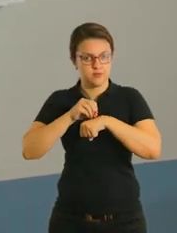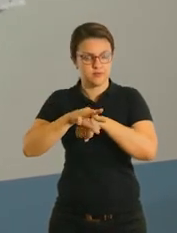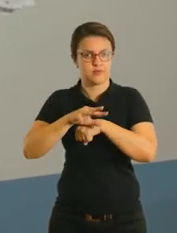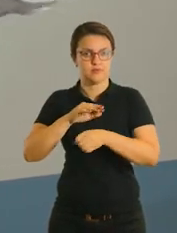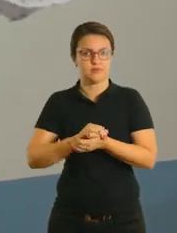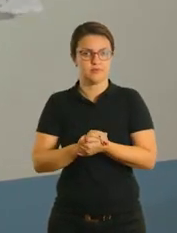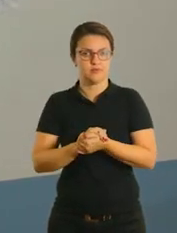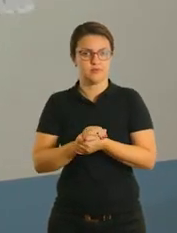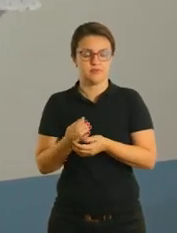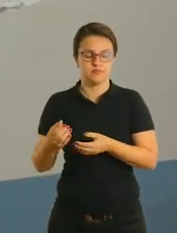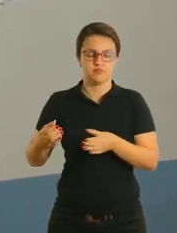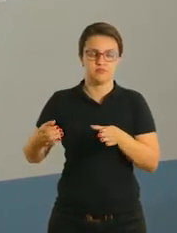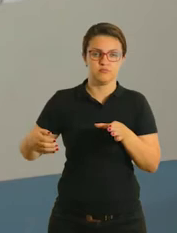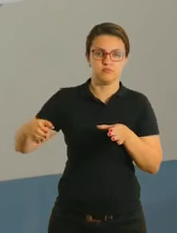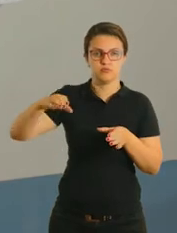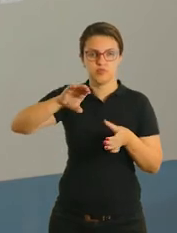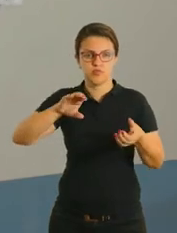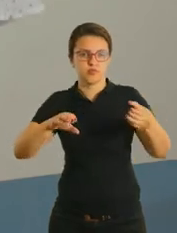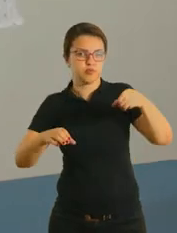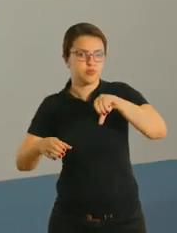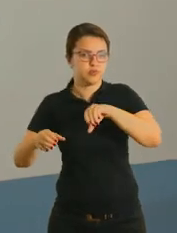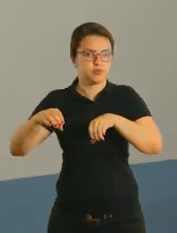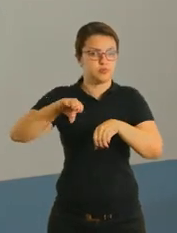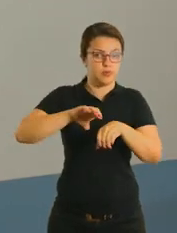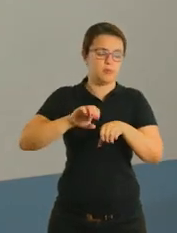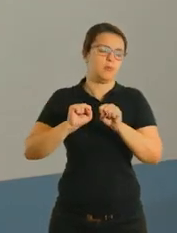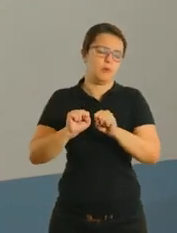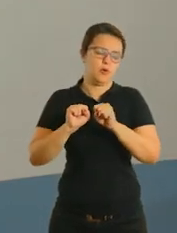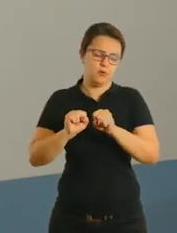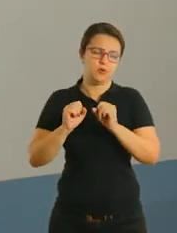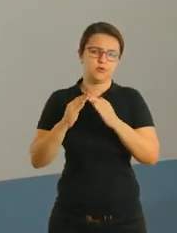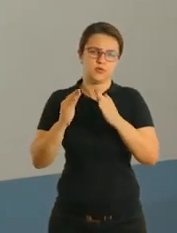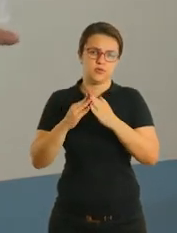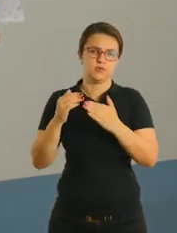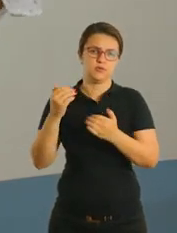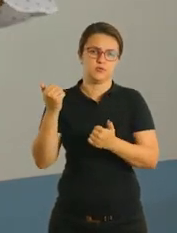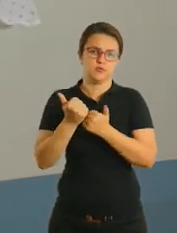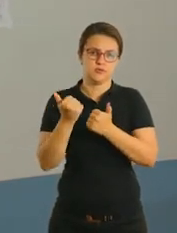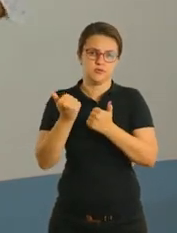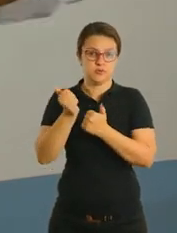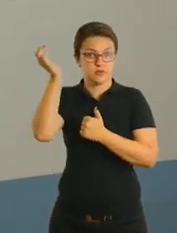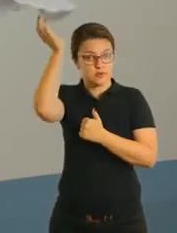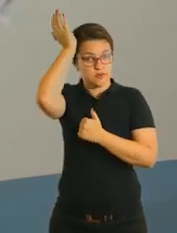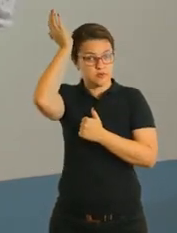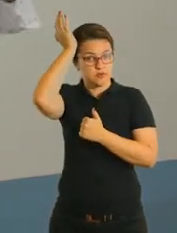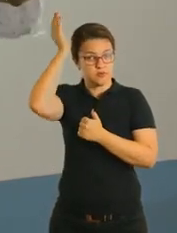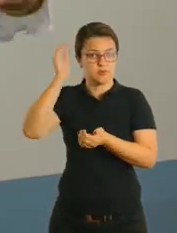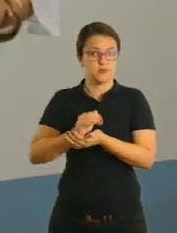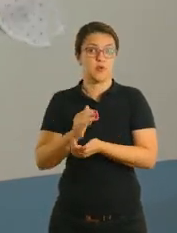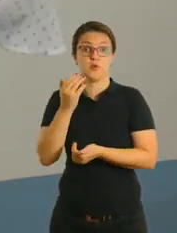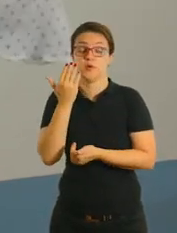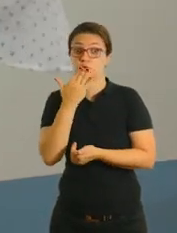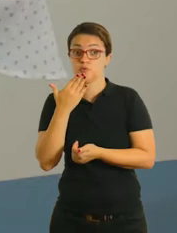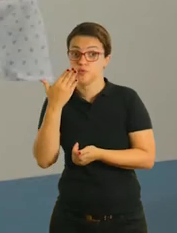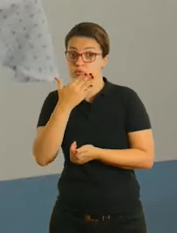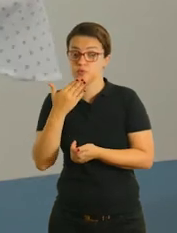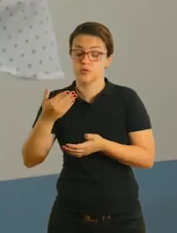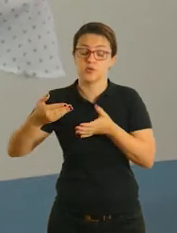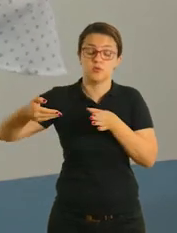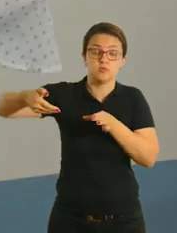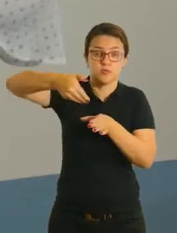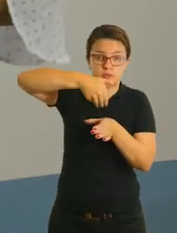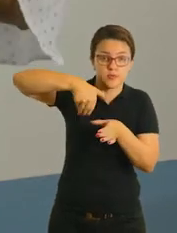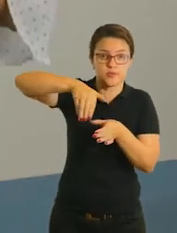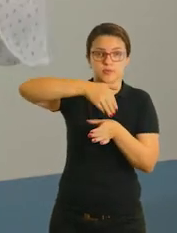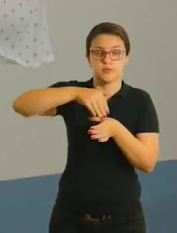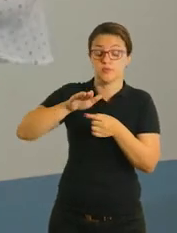mas você pode fazer a sua receita em casa, substituindo o leite condensado por açúcar e fica mais fácil, inclusive, de mostrar para a